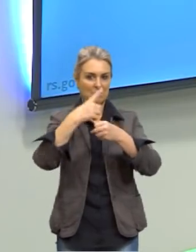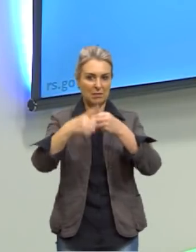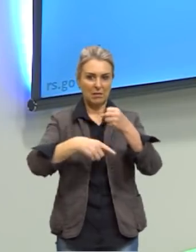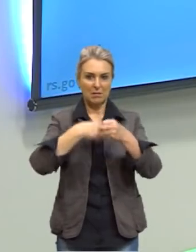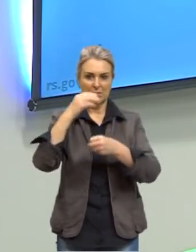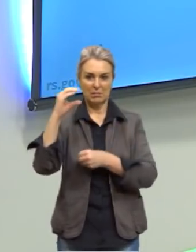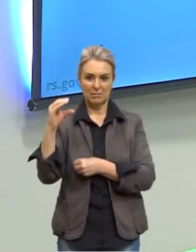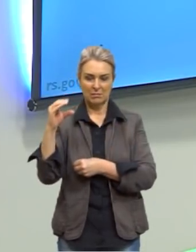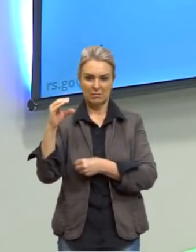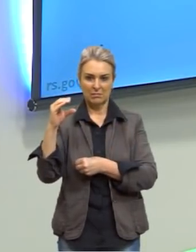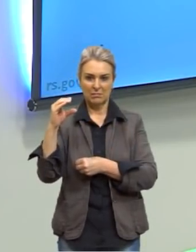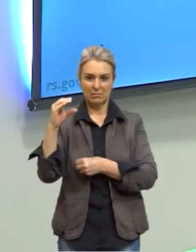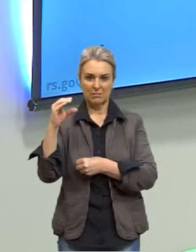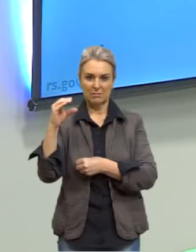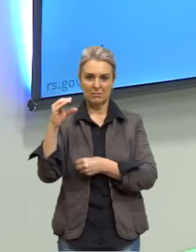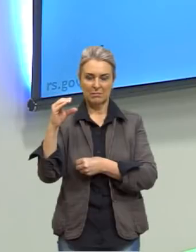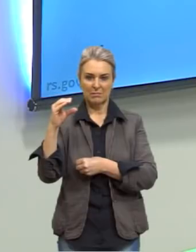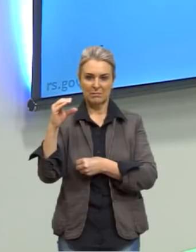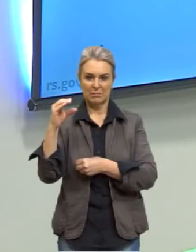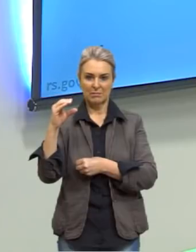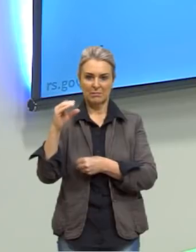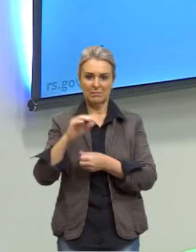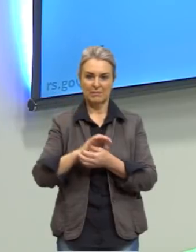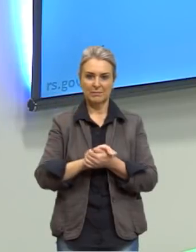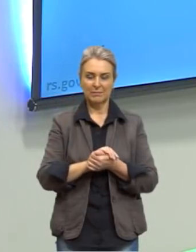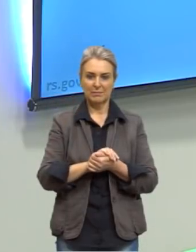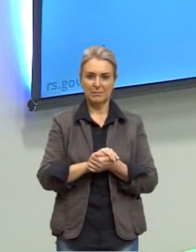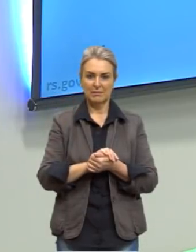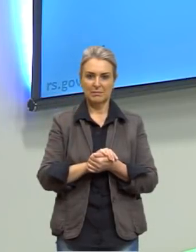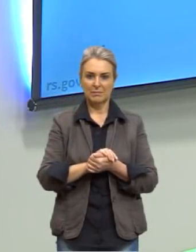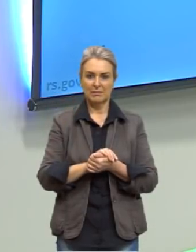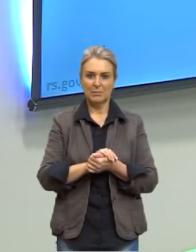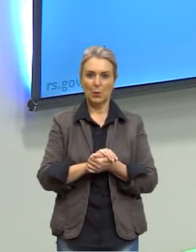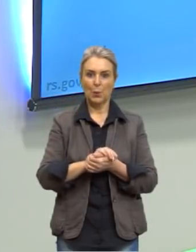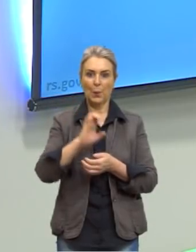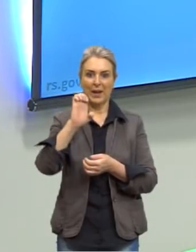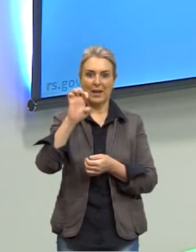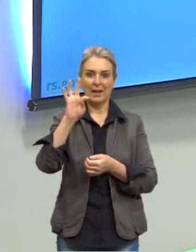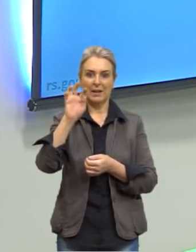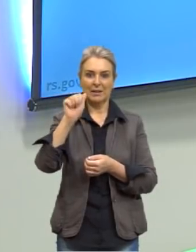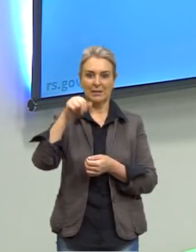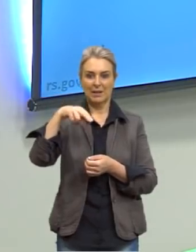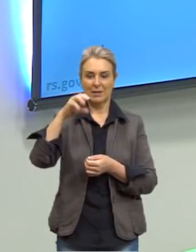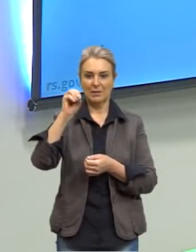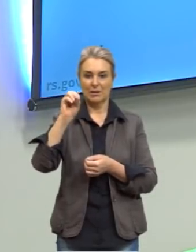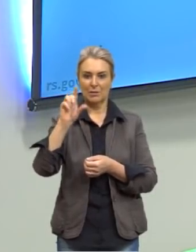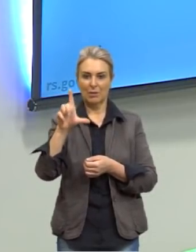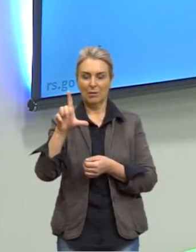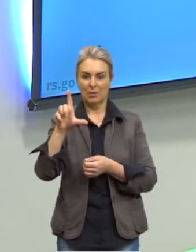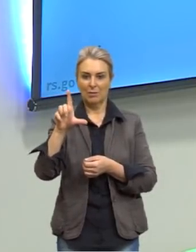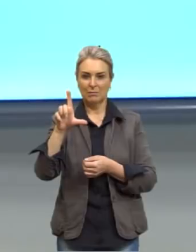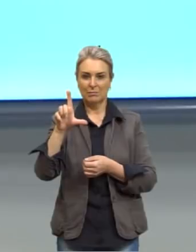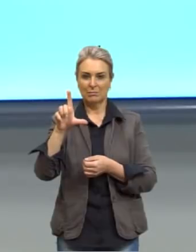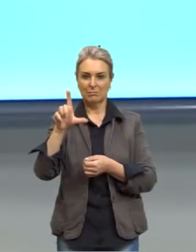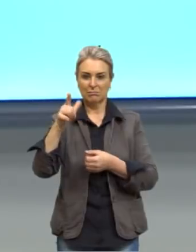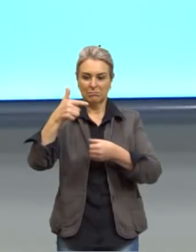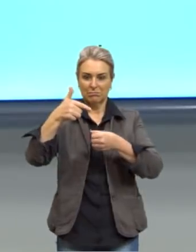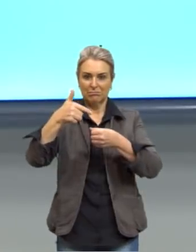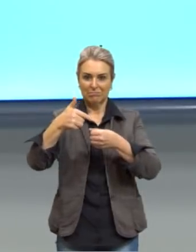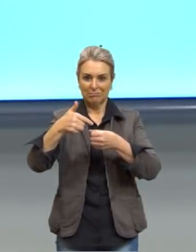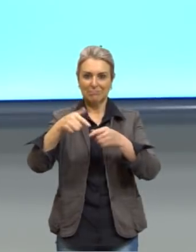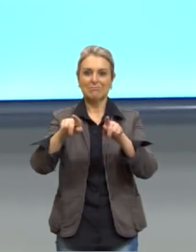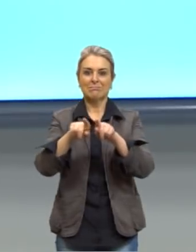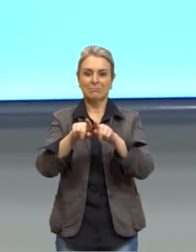hidrogênio ou descobri durante o hexano o etanol né que é o combustível que a gente